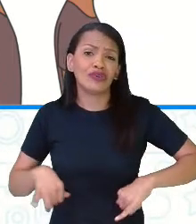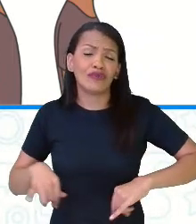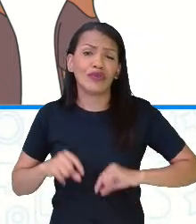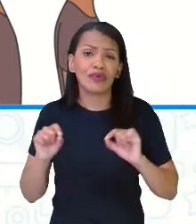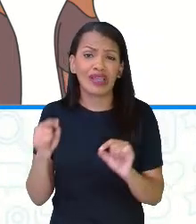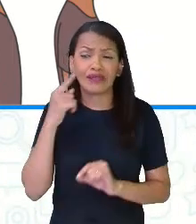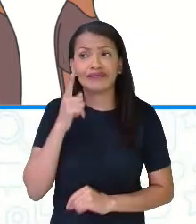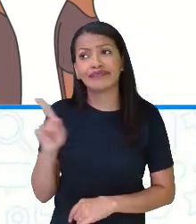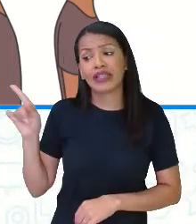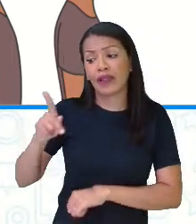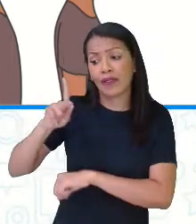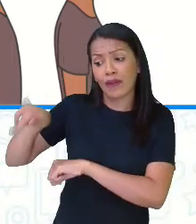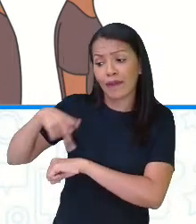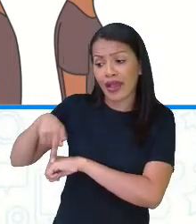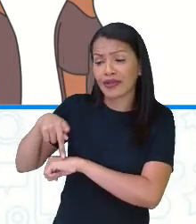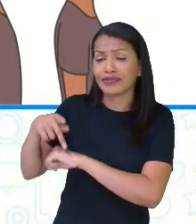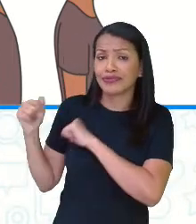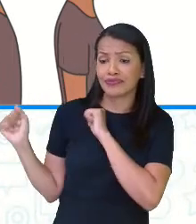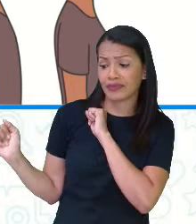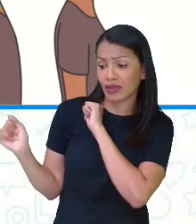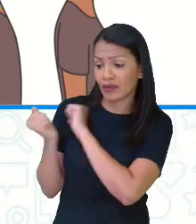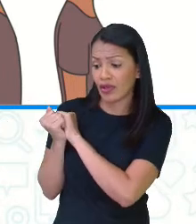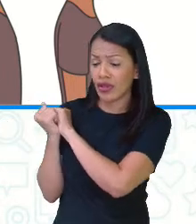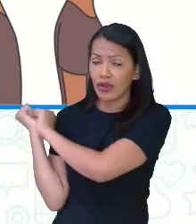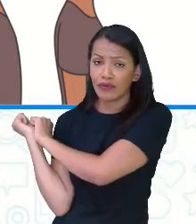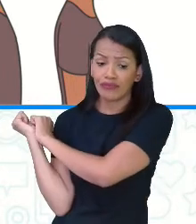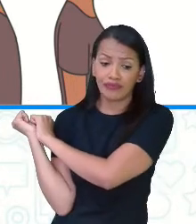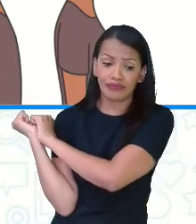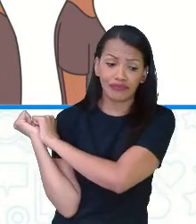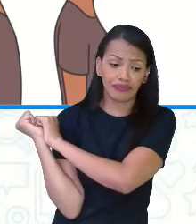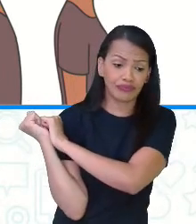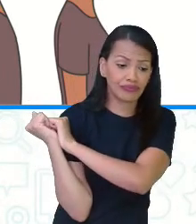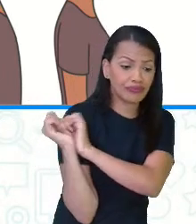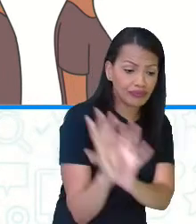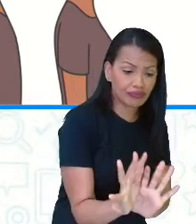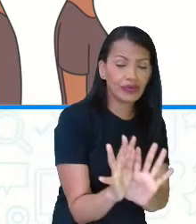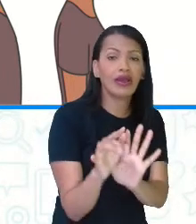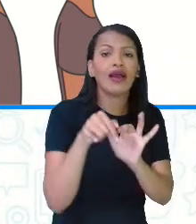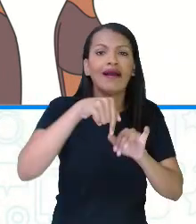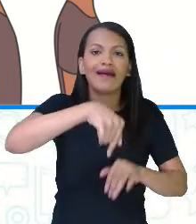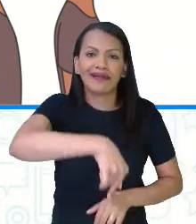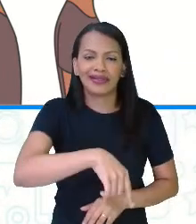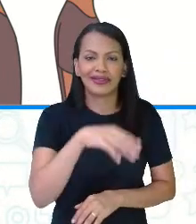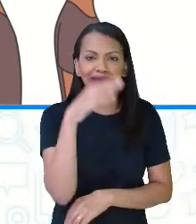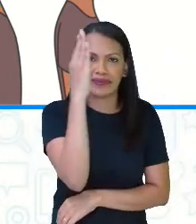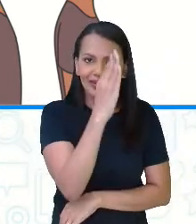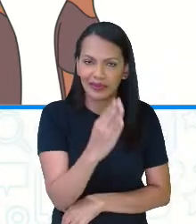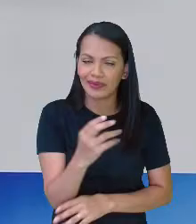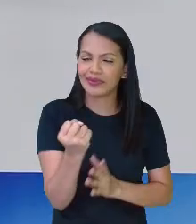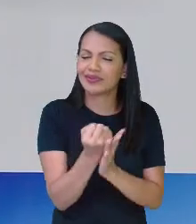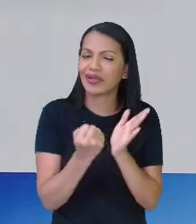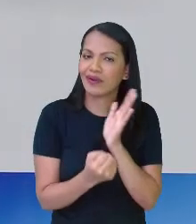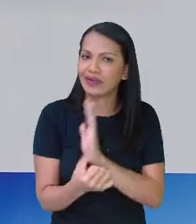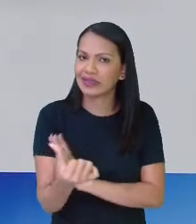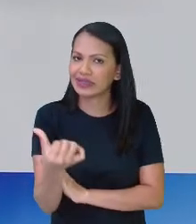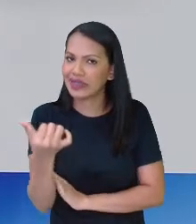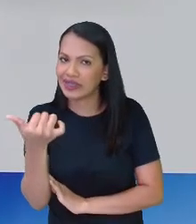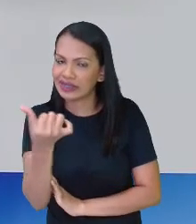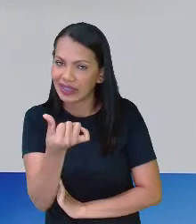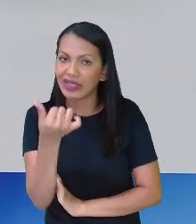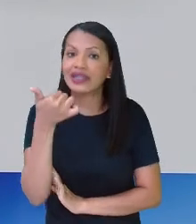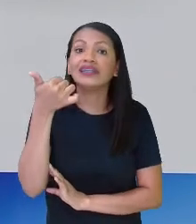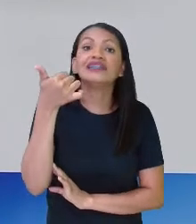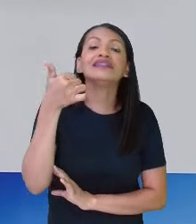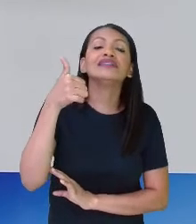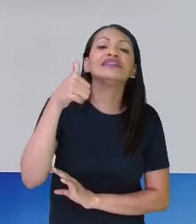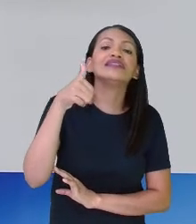involuntária, pois foram capturados e trazidos para o Brasil, especialmente entre os séculos XVI e XIX. Por que que eu